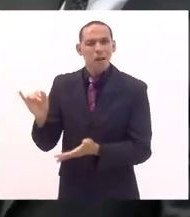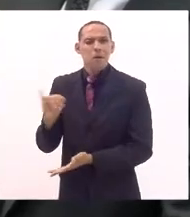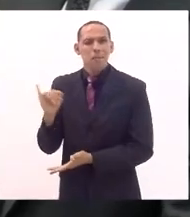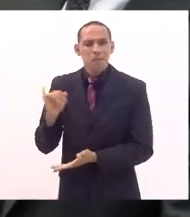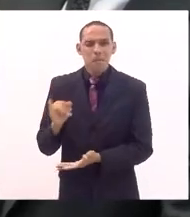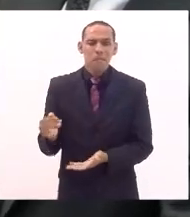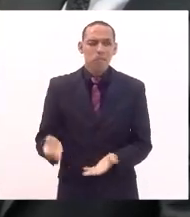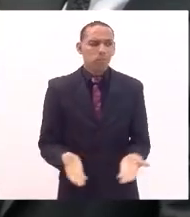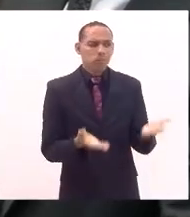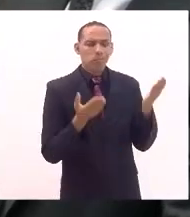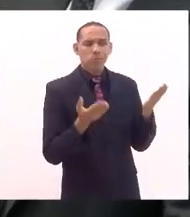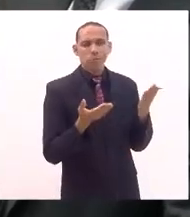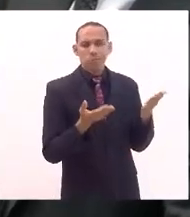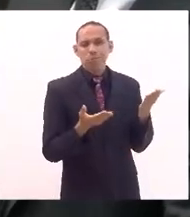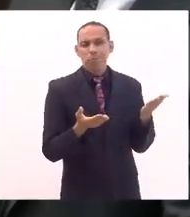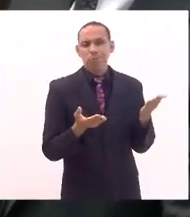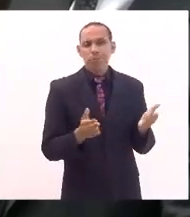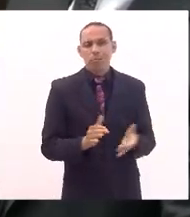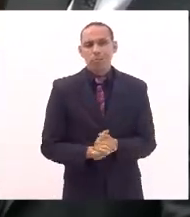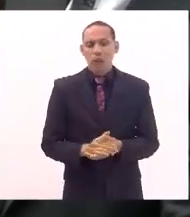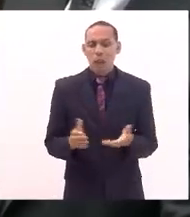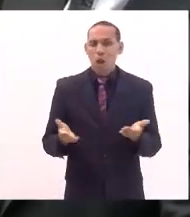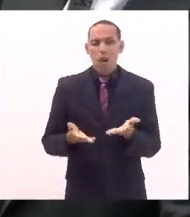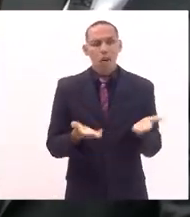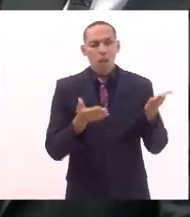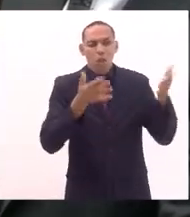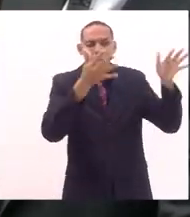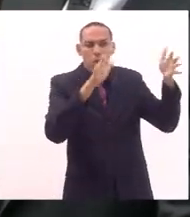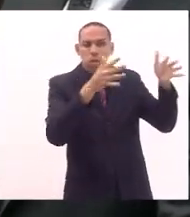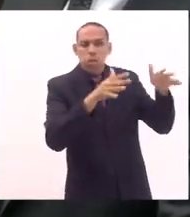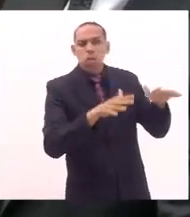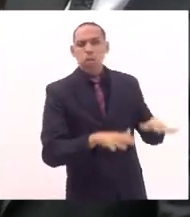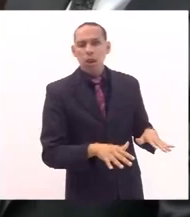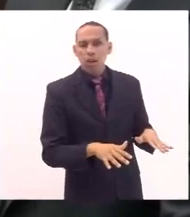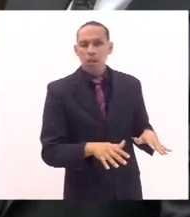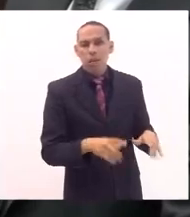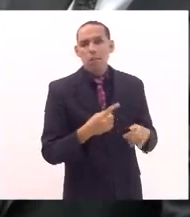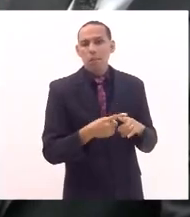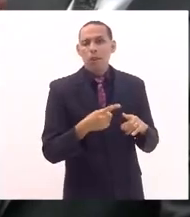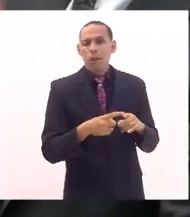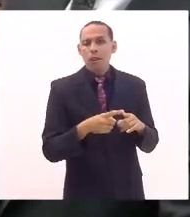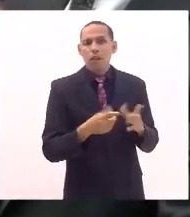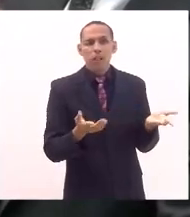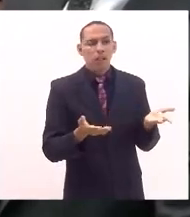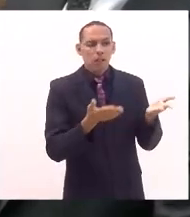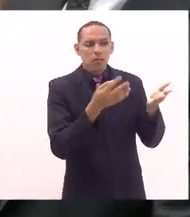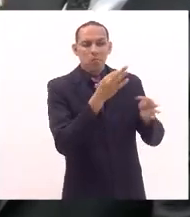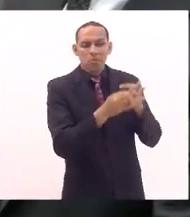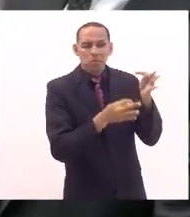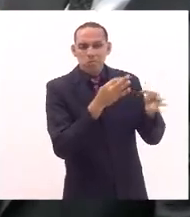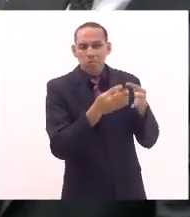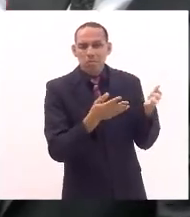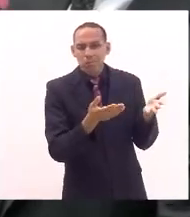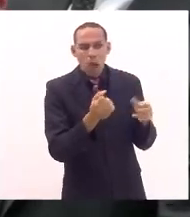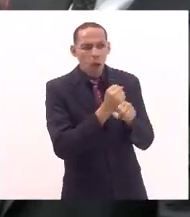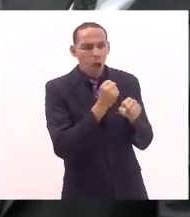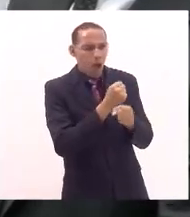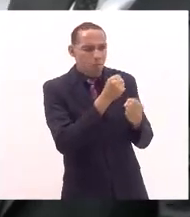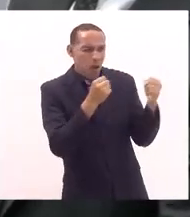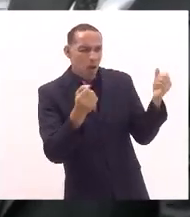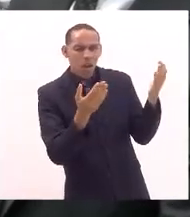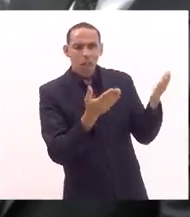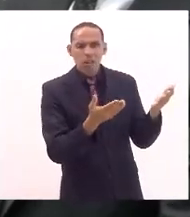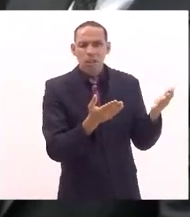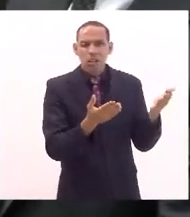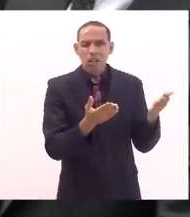deboche que hoje vai se desmoronando pela forma que contratando aquela obra aquela magnitude